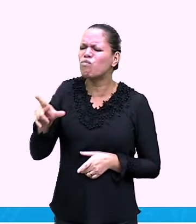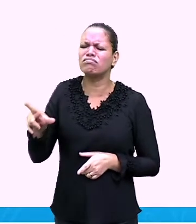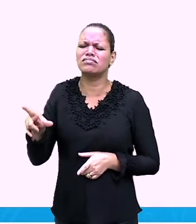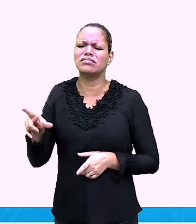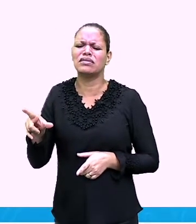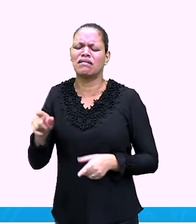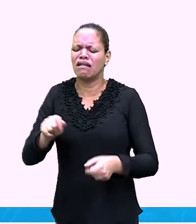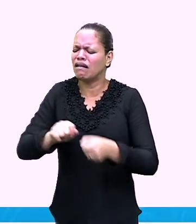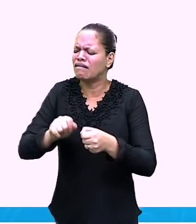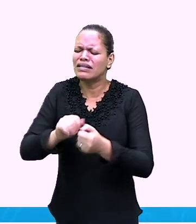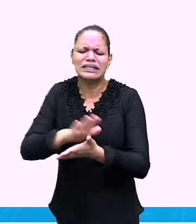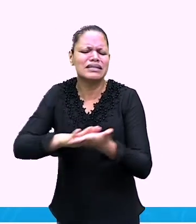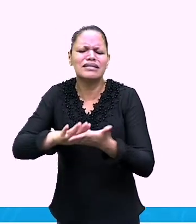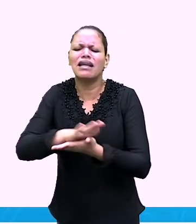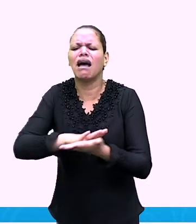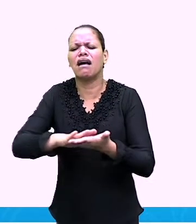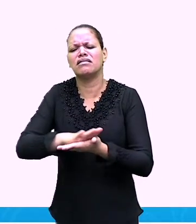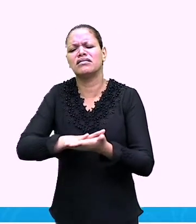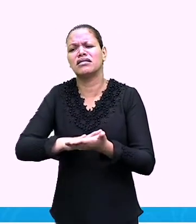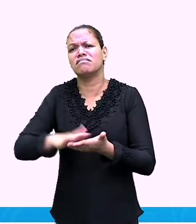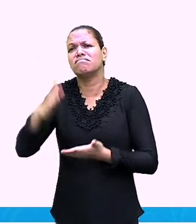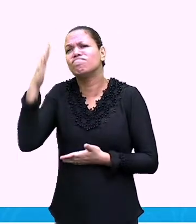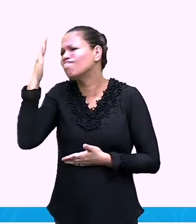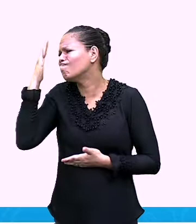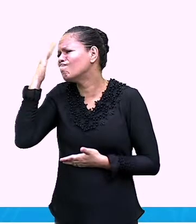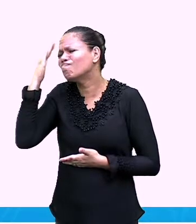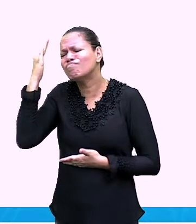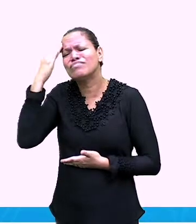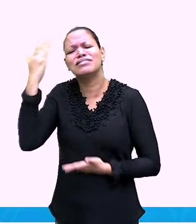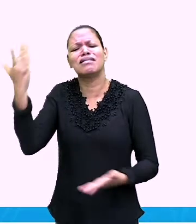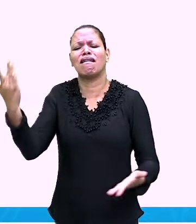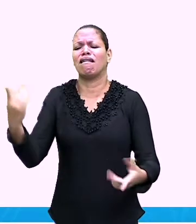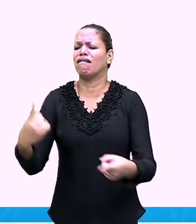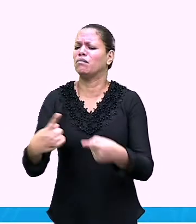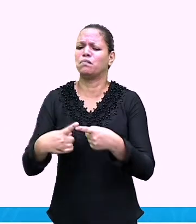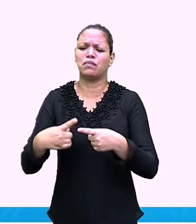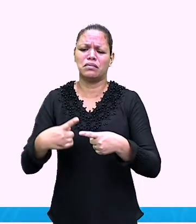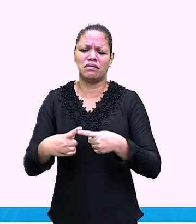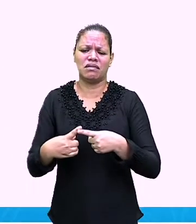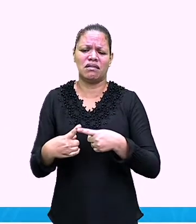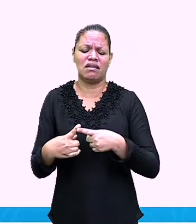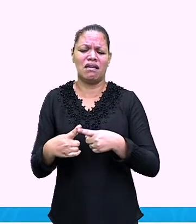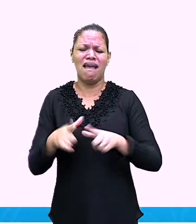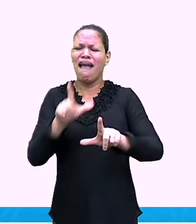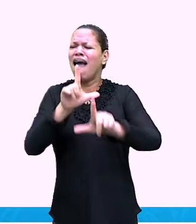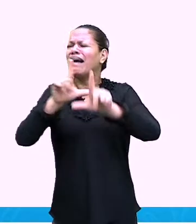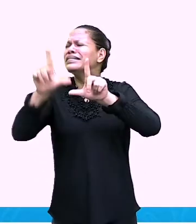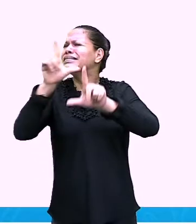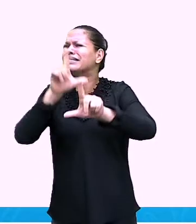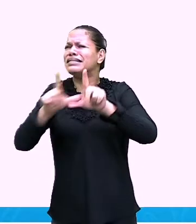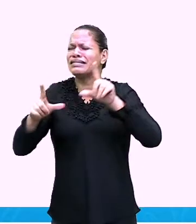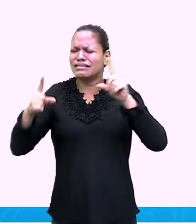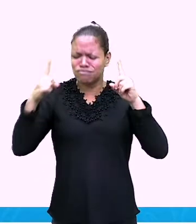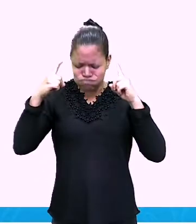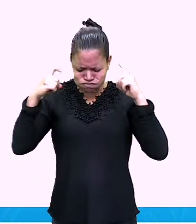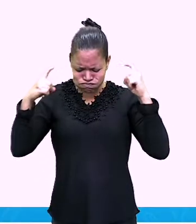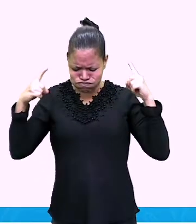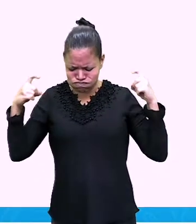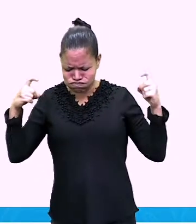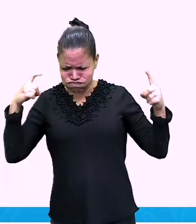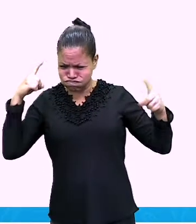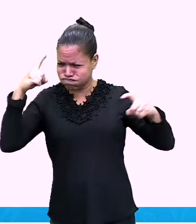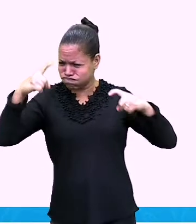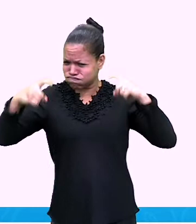direito. Não sei porquê, mas as letras faziam uma confusão tão grande na minha